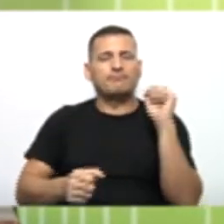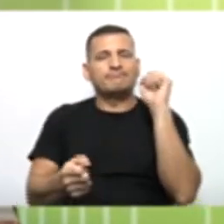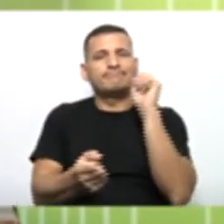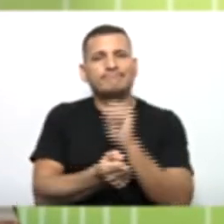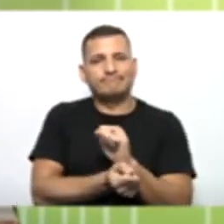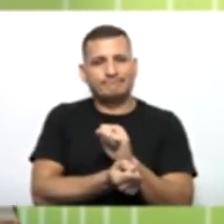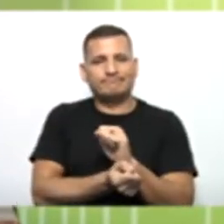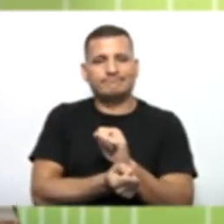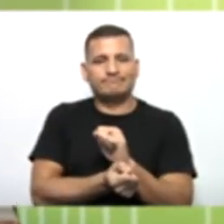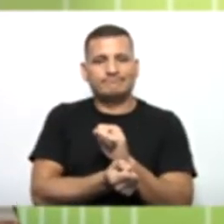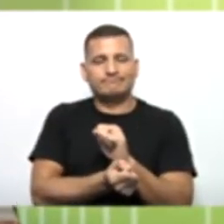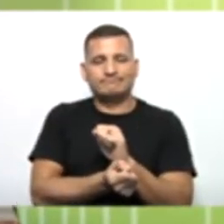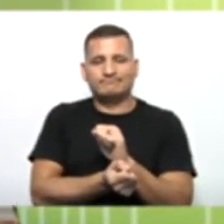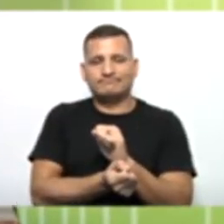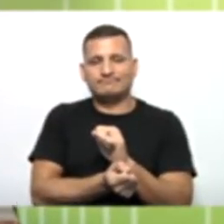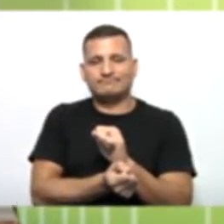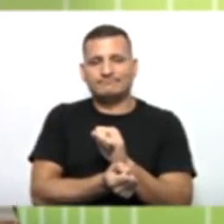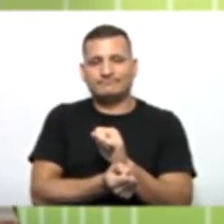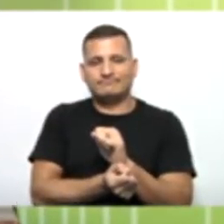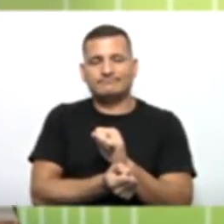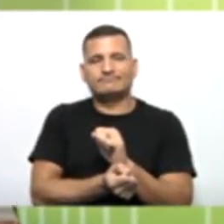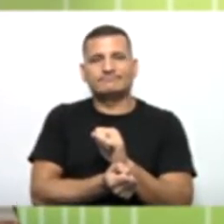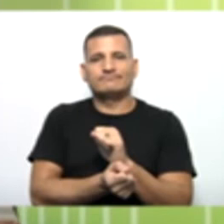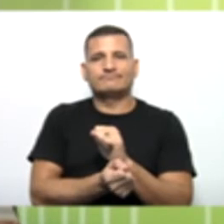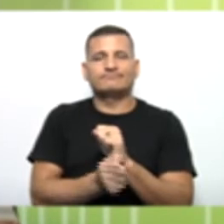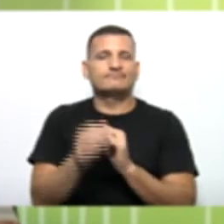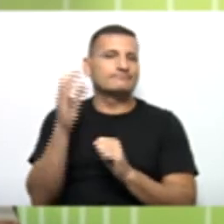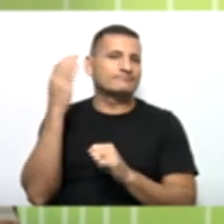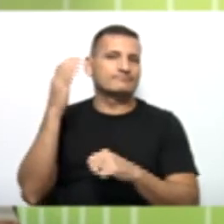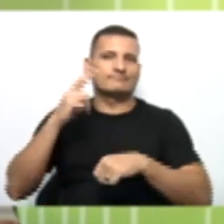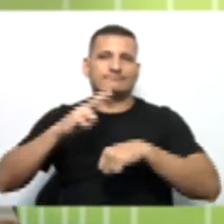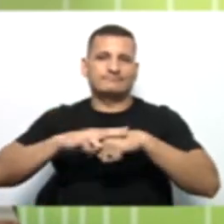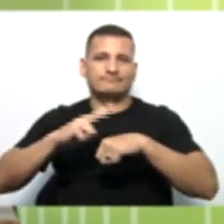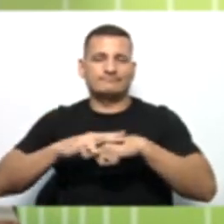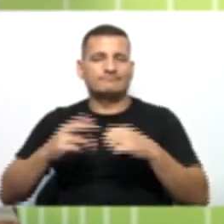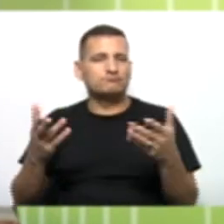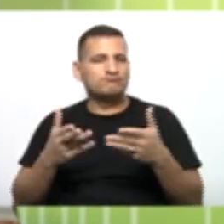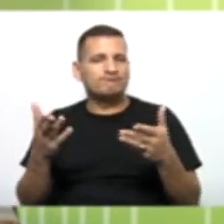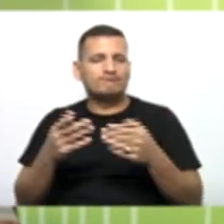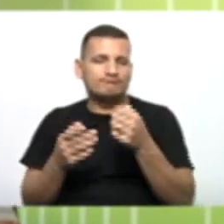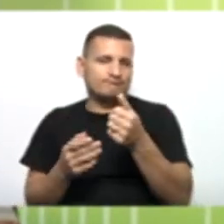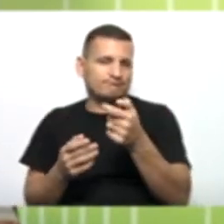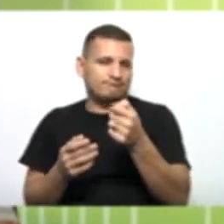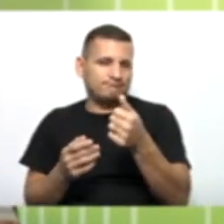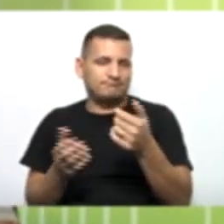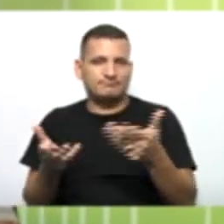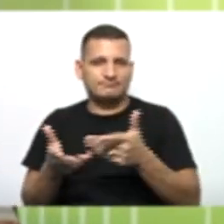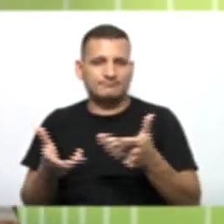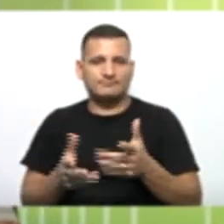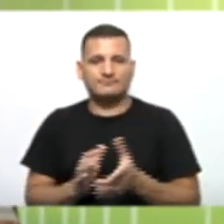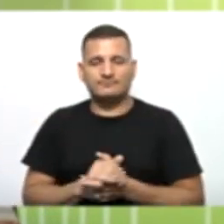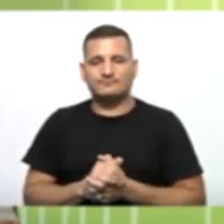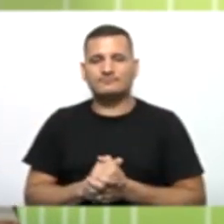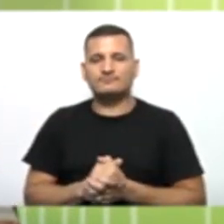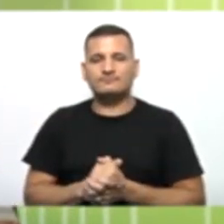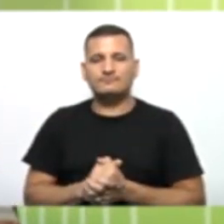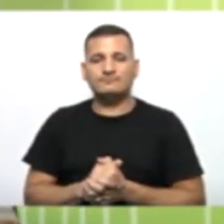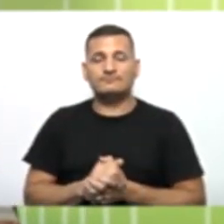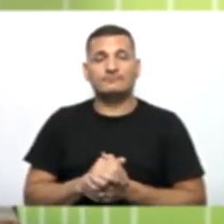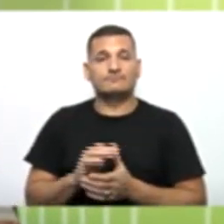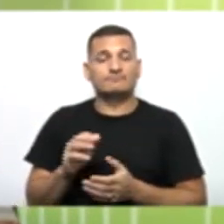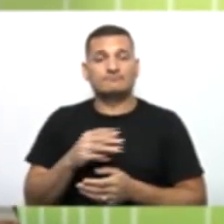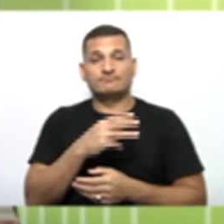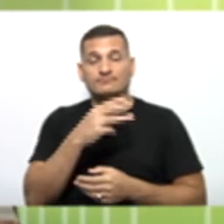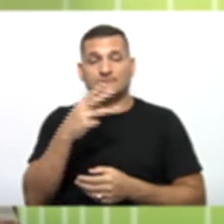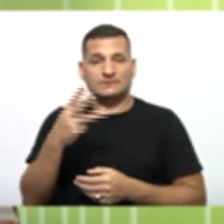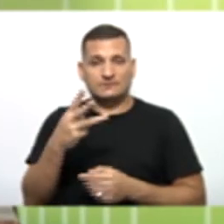de fabricar esses refrigerantes em garrafas de vidro. Hoje existem poucos deles. E a terceira atitude